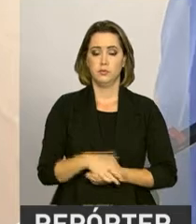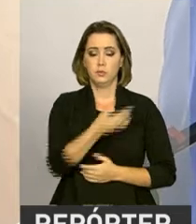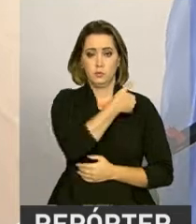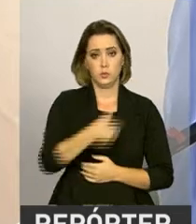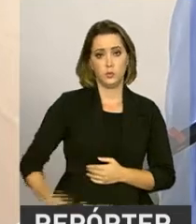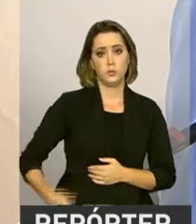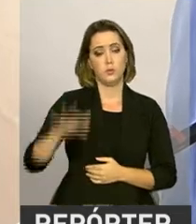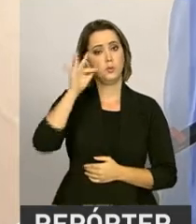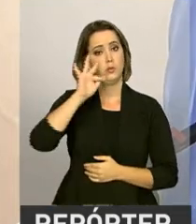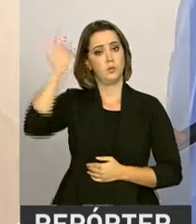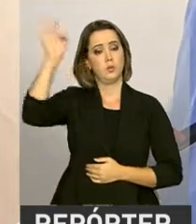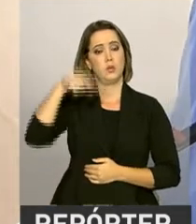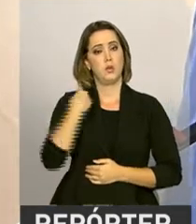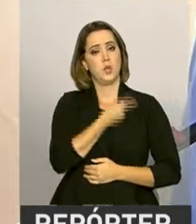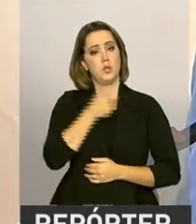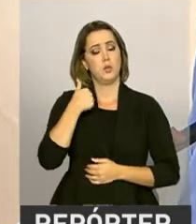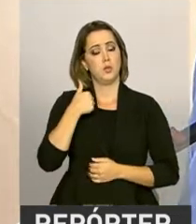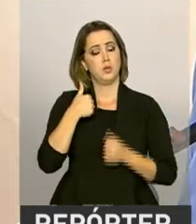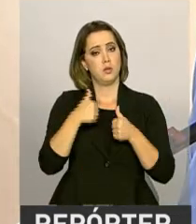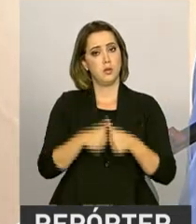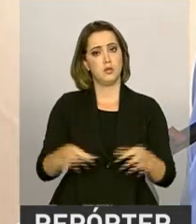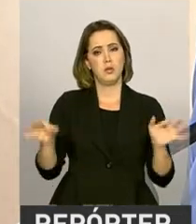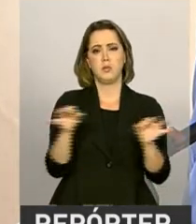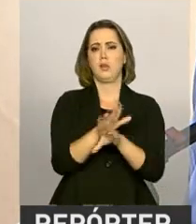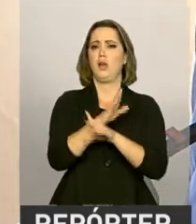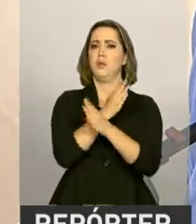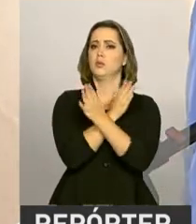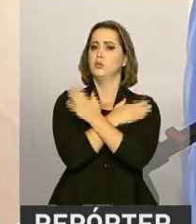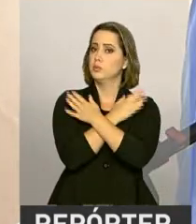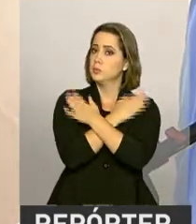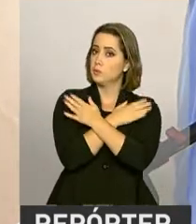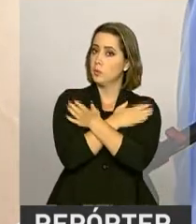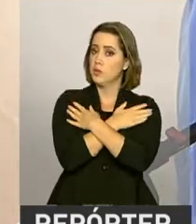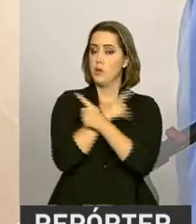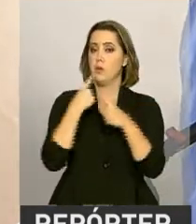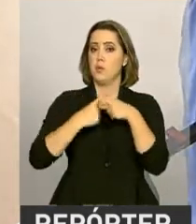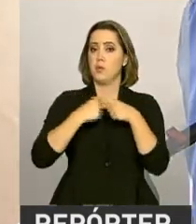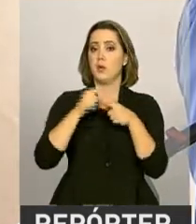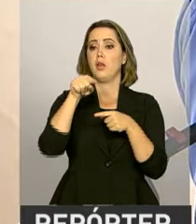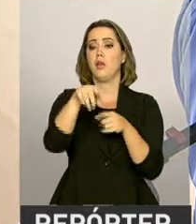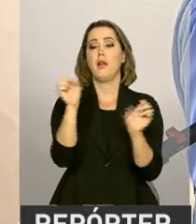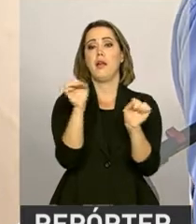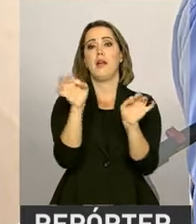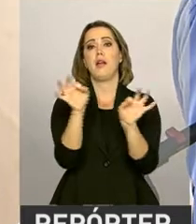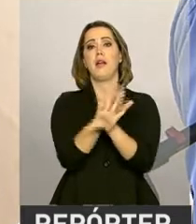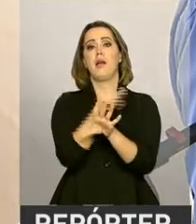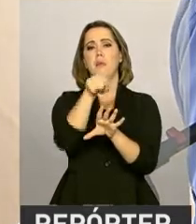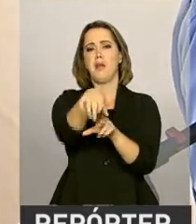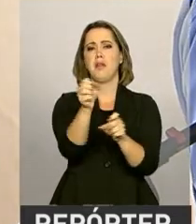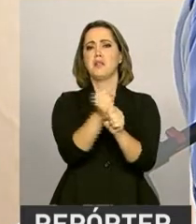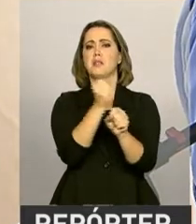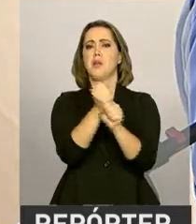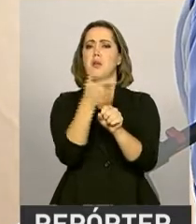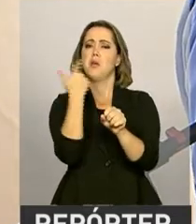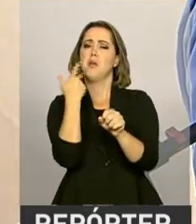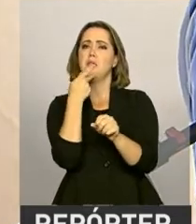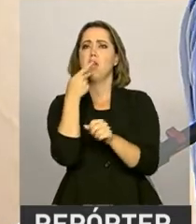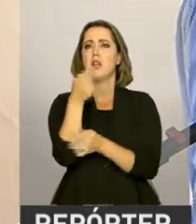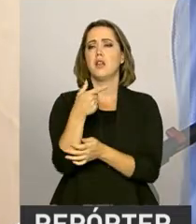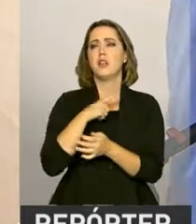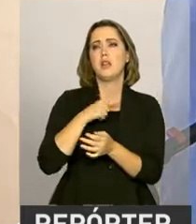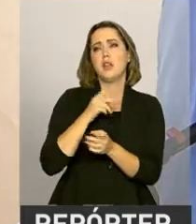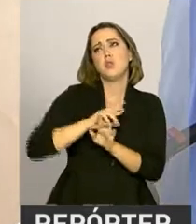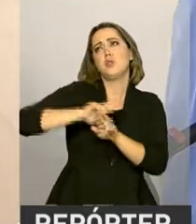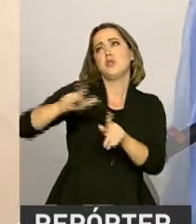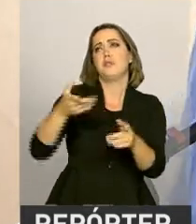federal nós estamos combatendo o desemprego porque quando concluir essa obra de ferro a brado livrar dos empregados